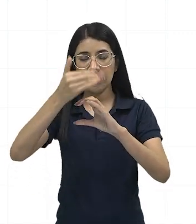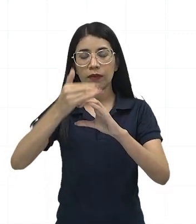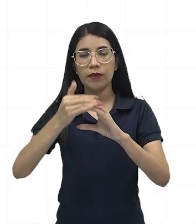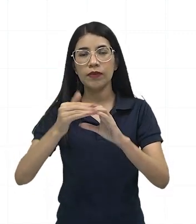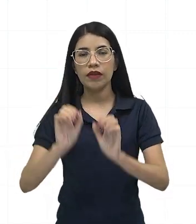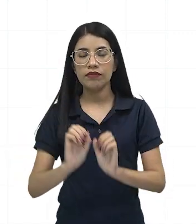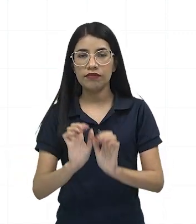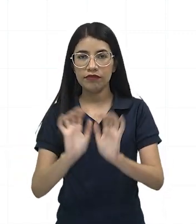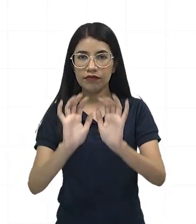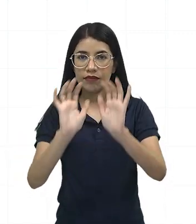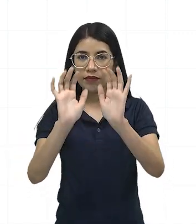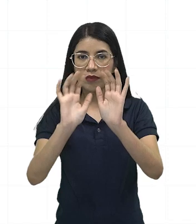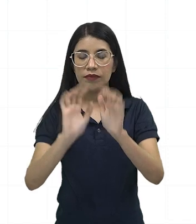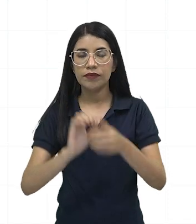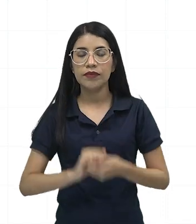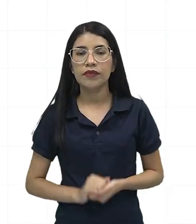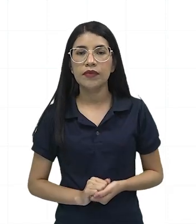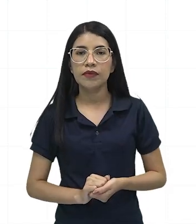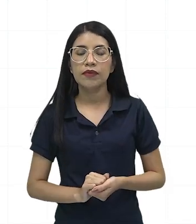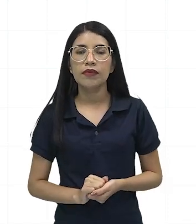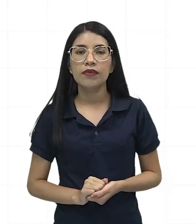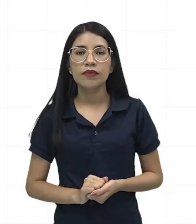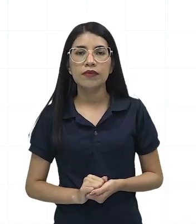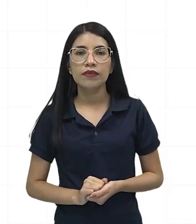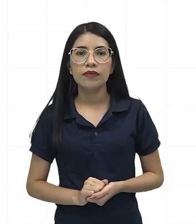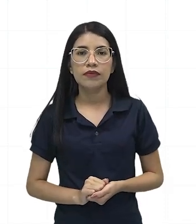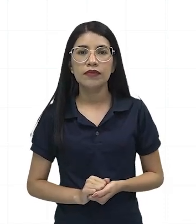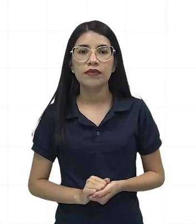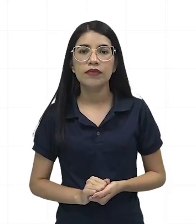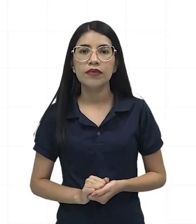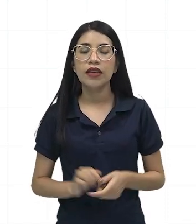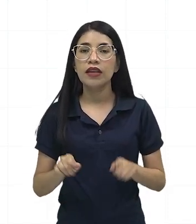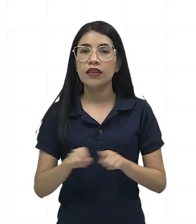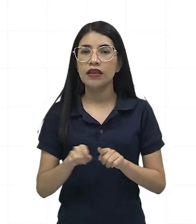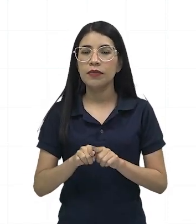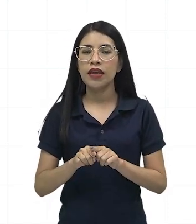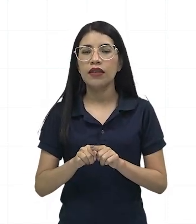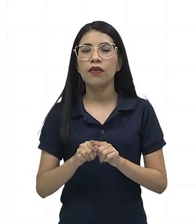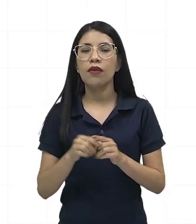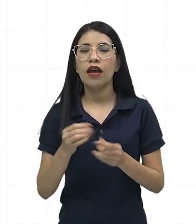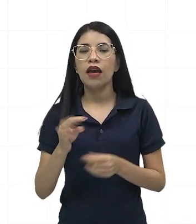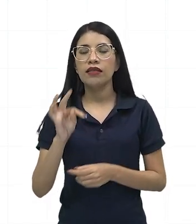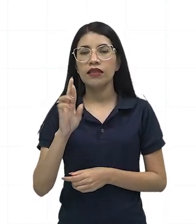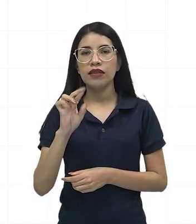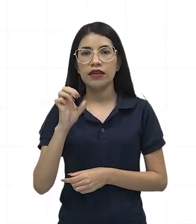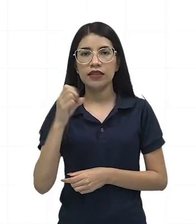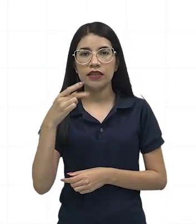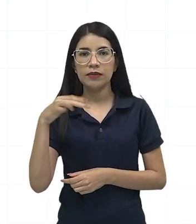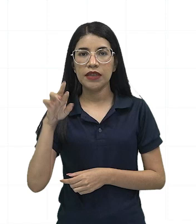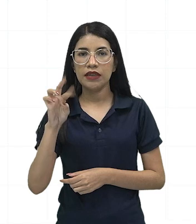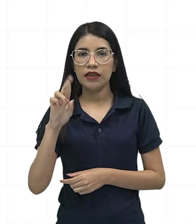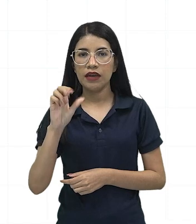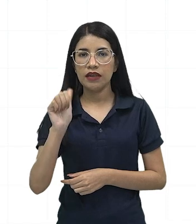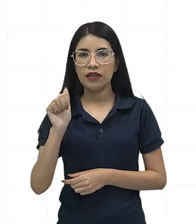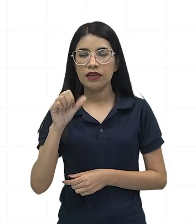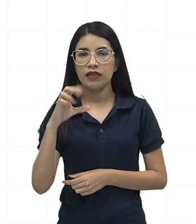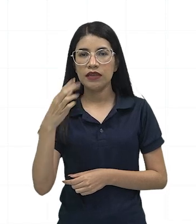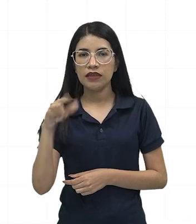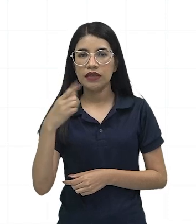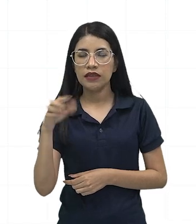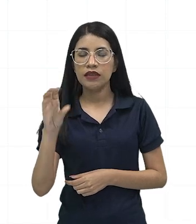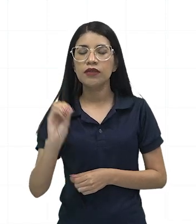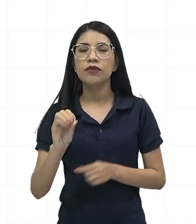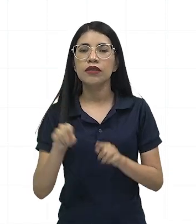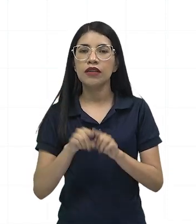evaporação dessas águas presentes nos rios. Tem a transpiração, como a gente falou, as árvores são seres vivos,